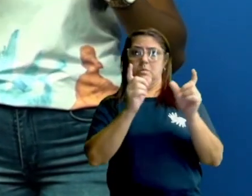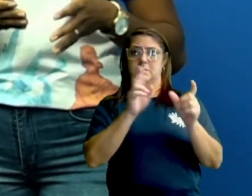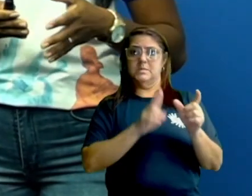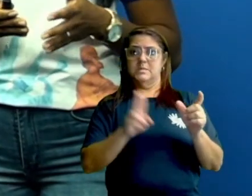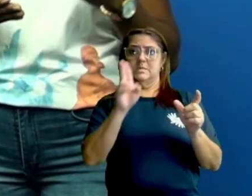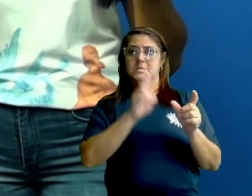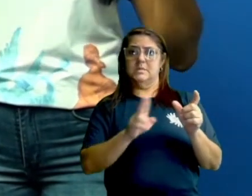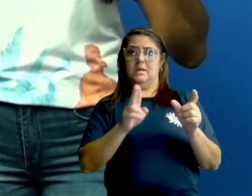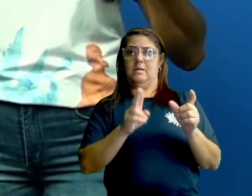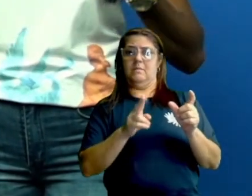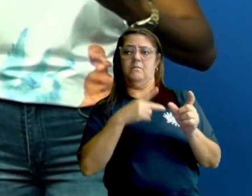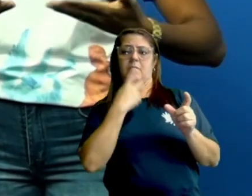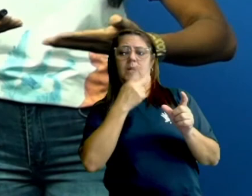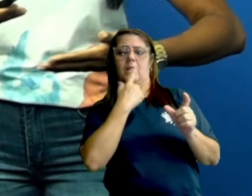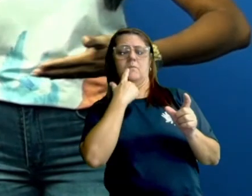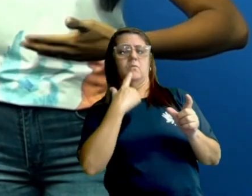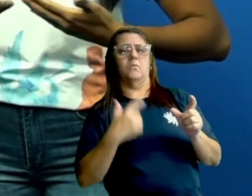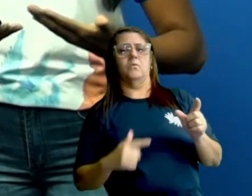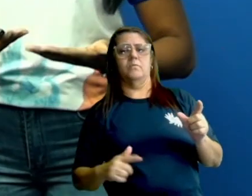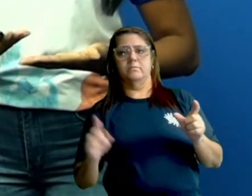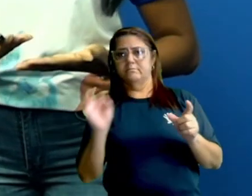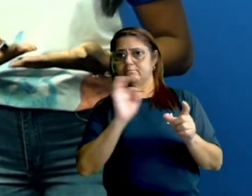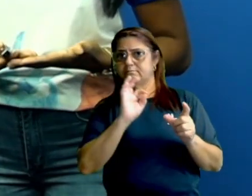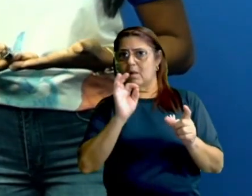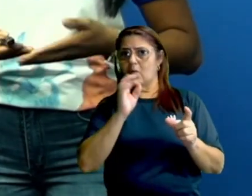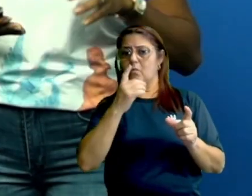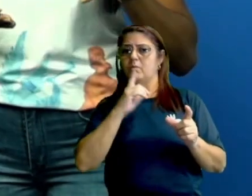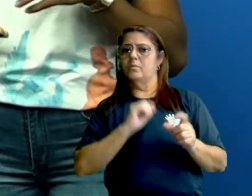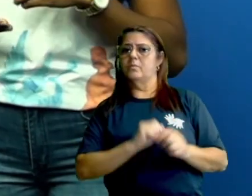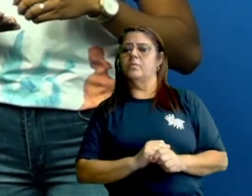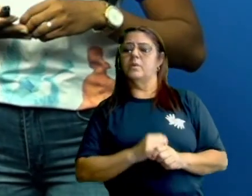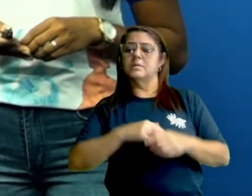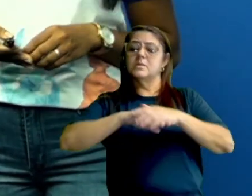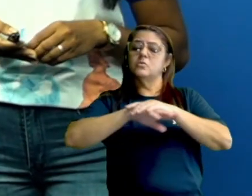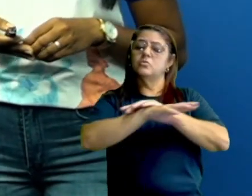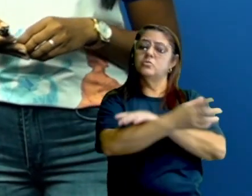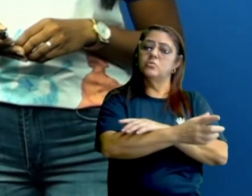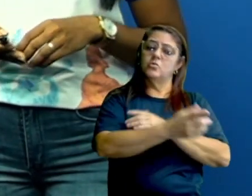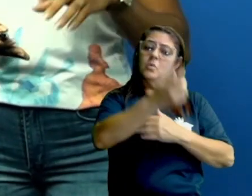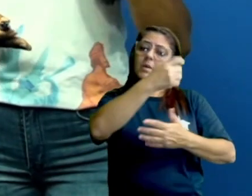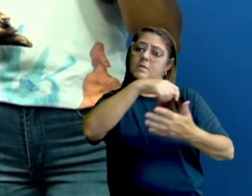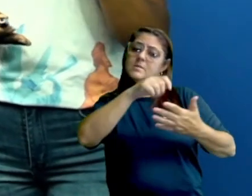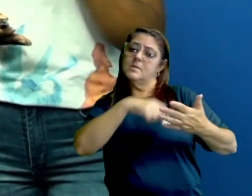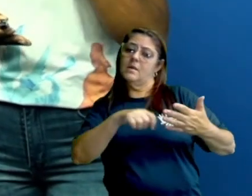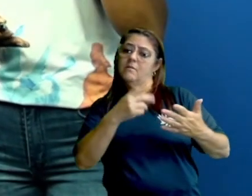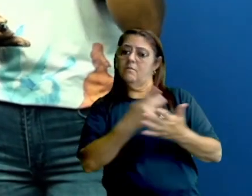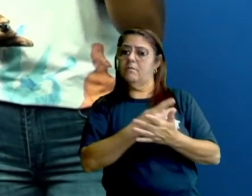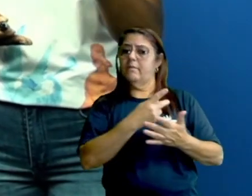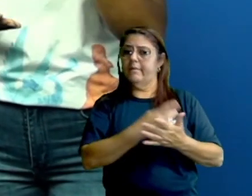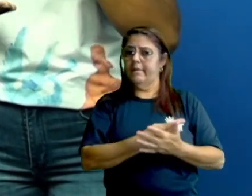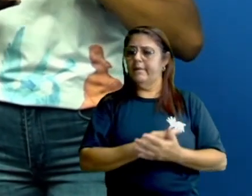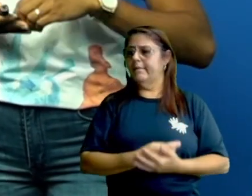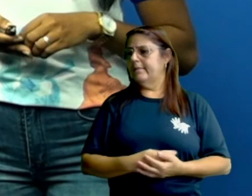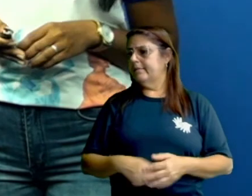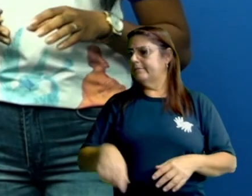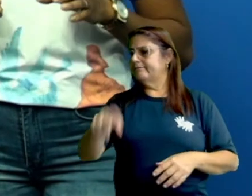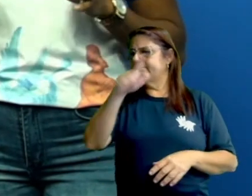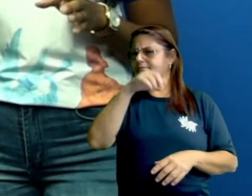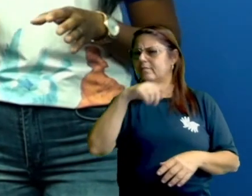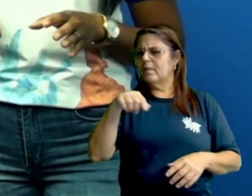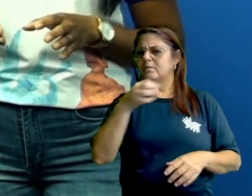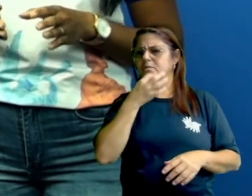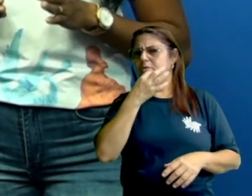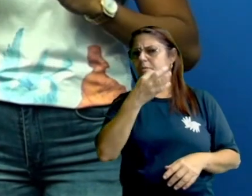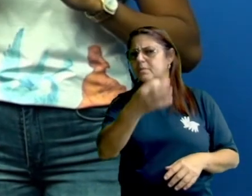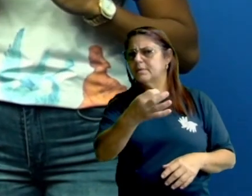colocada no nosso dia a dia, porque a gente acaba se acostumando com essa forma de escrita. E a outra é aí para vocês. Na